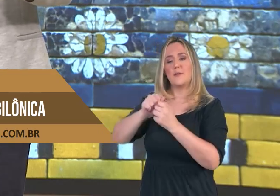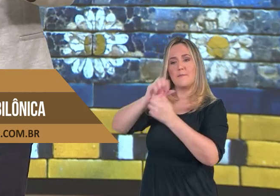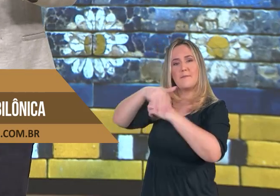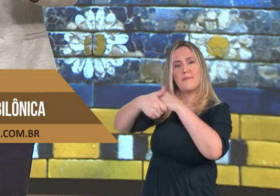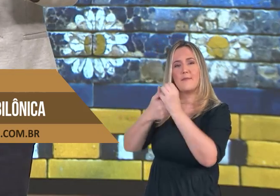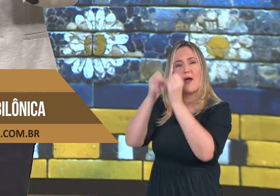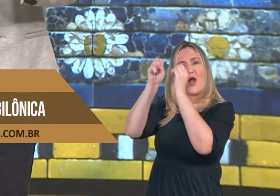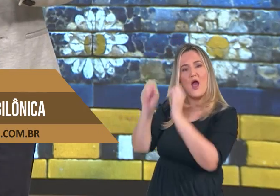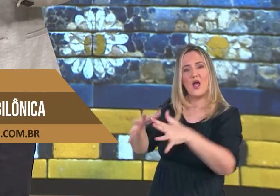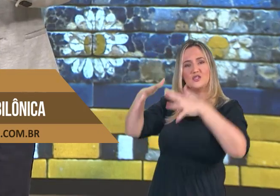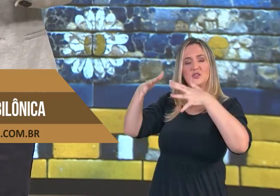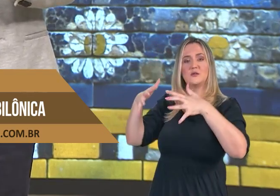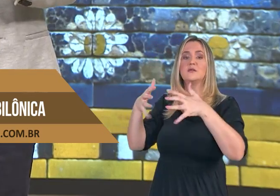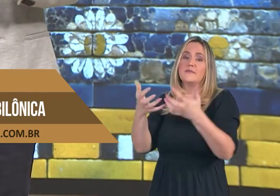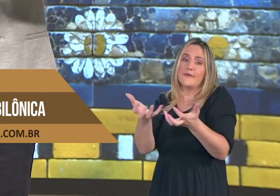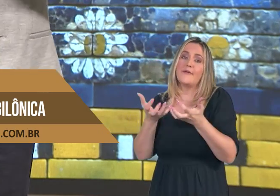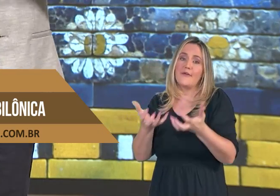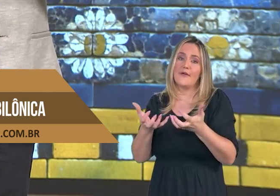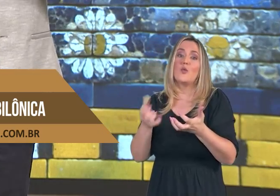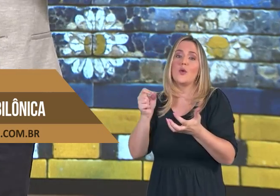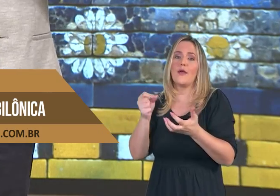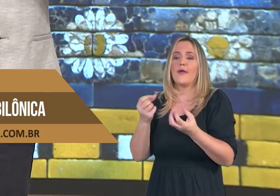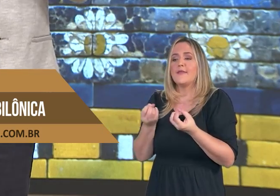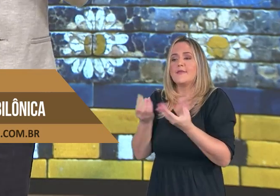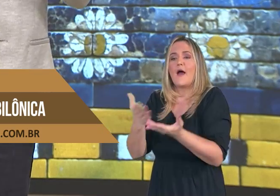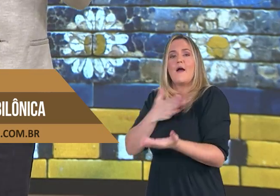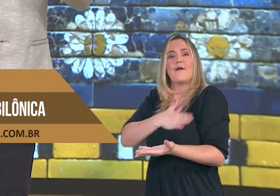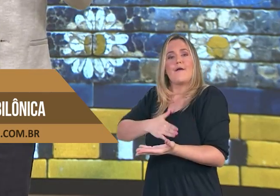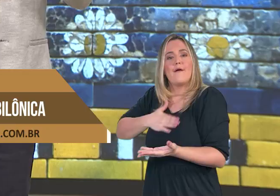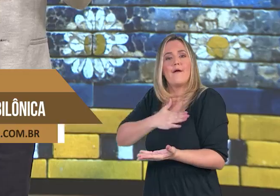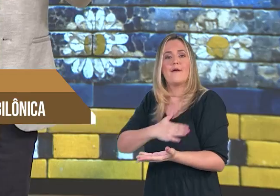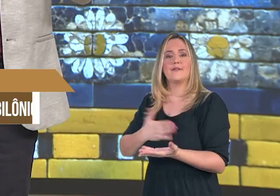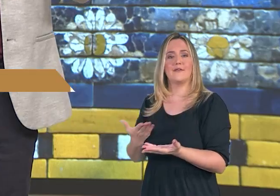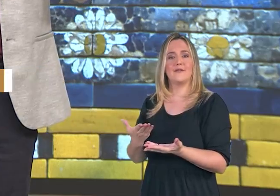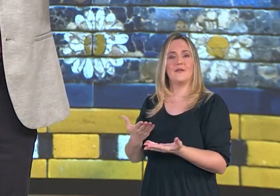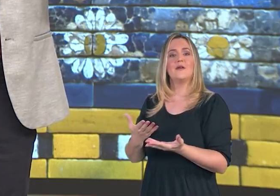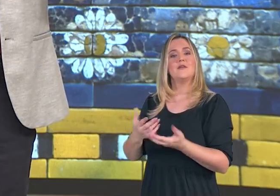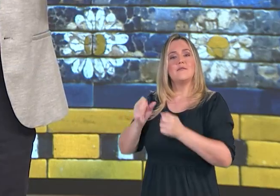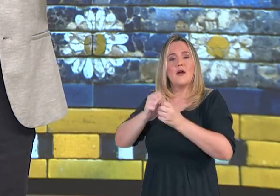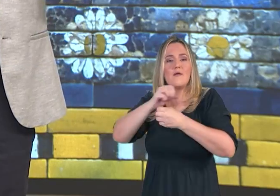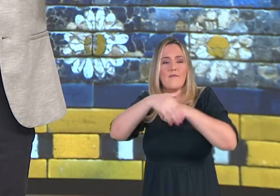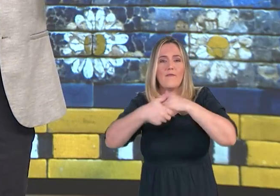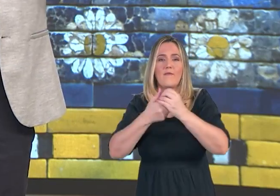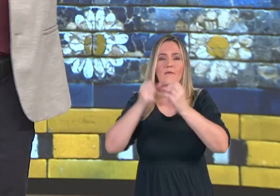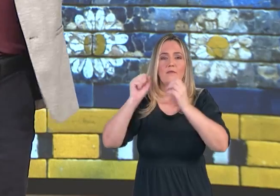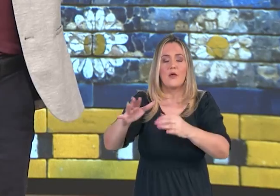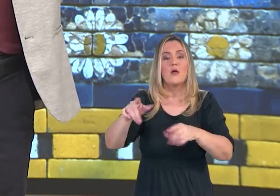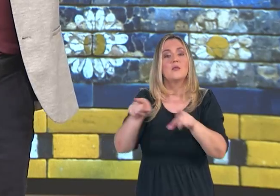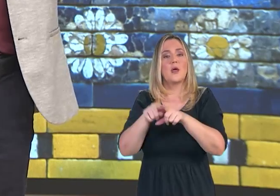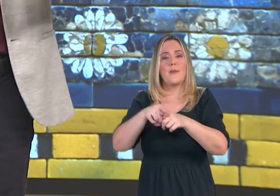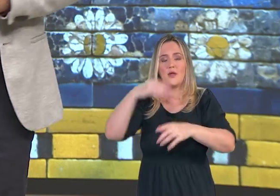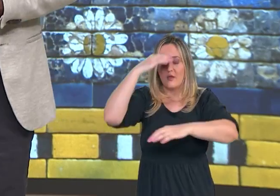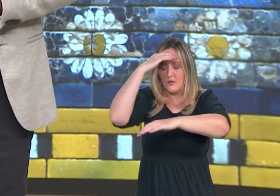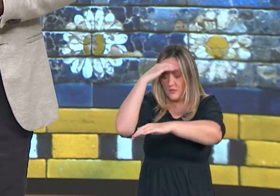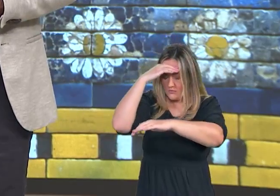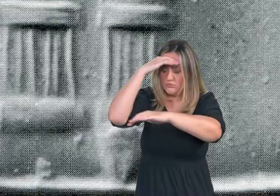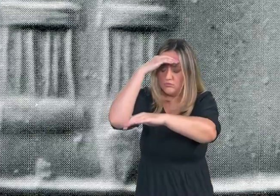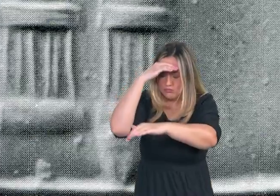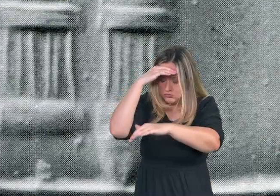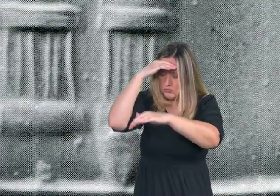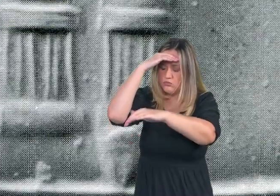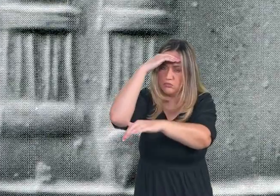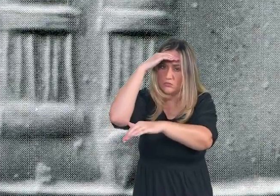essas cerimônias necessárias, e muitas vezes repetindo feitiçarias e passes mágicos